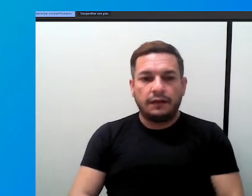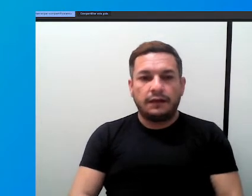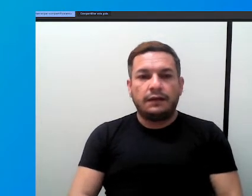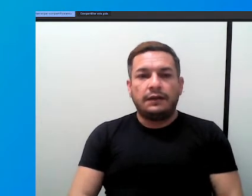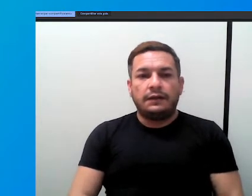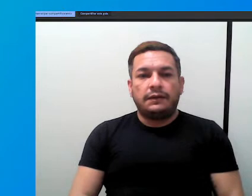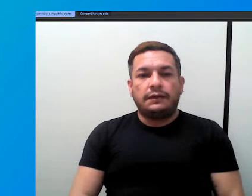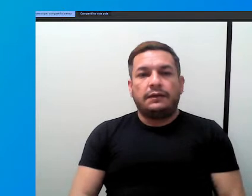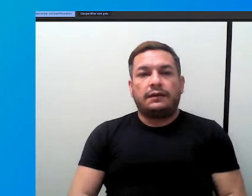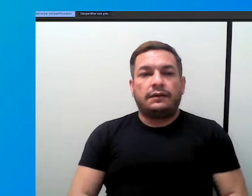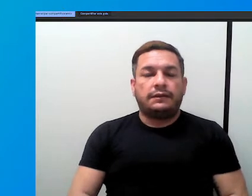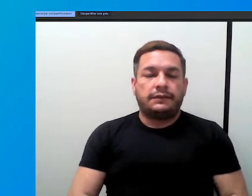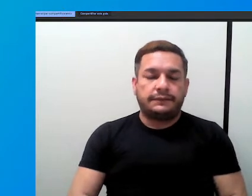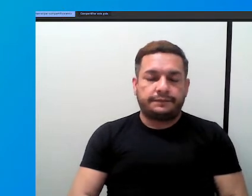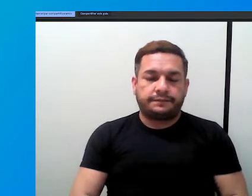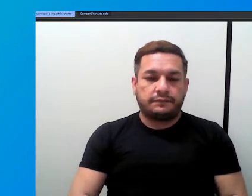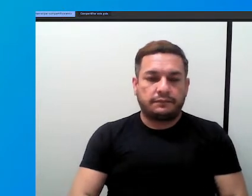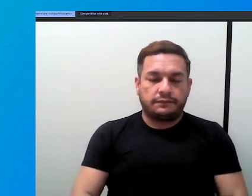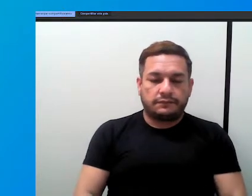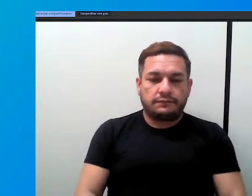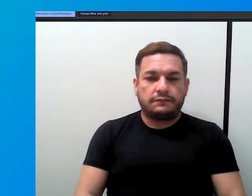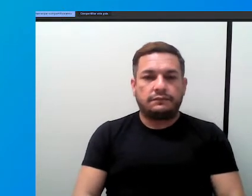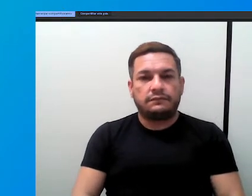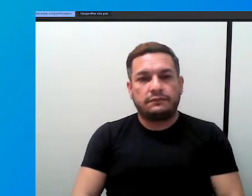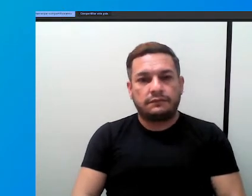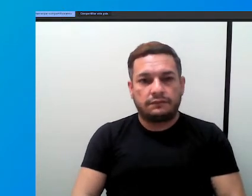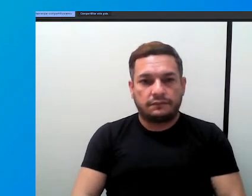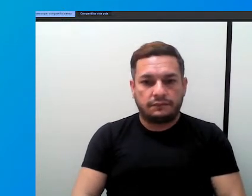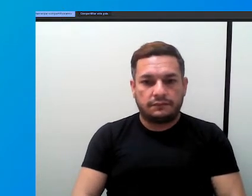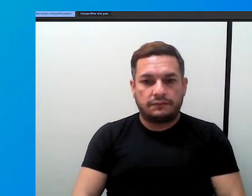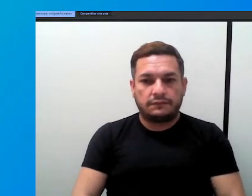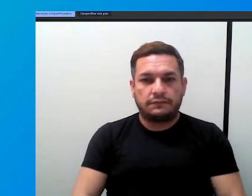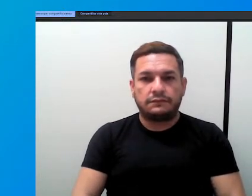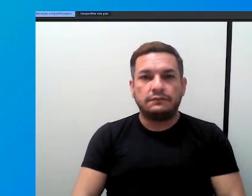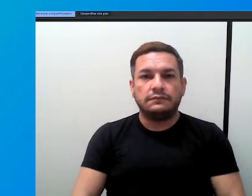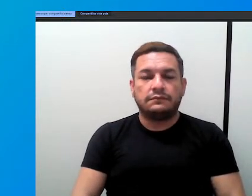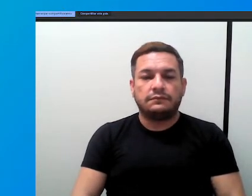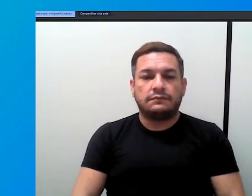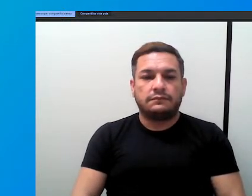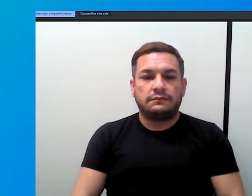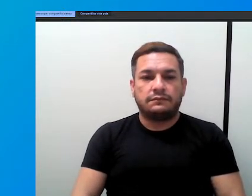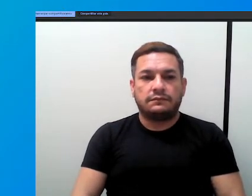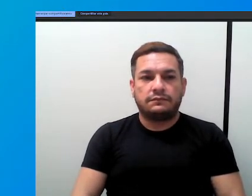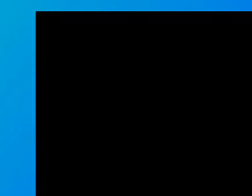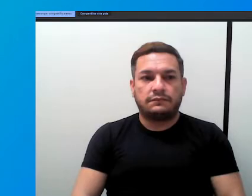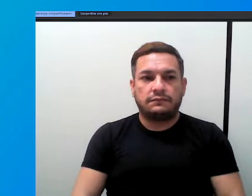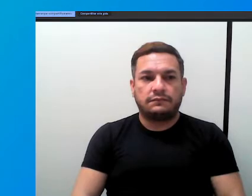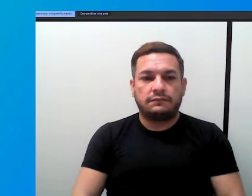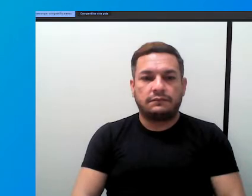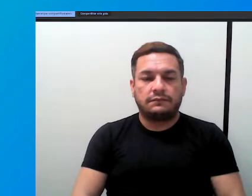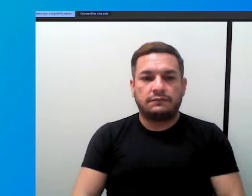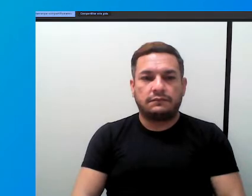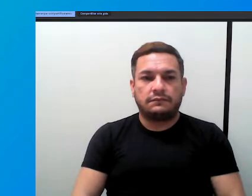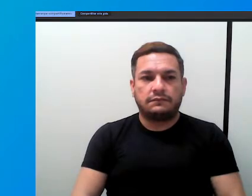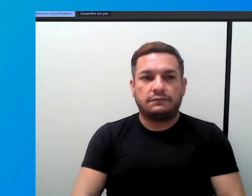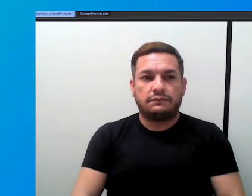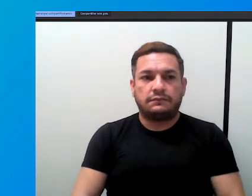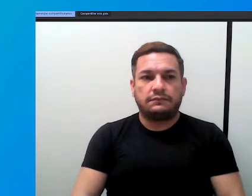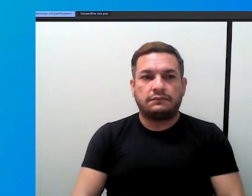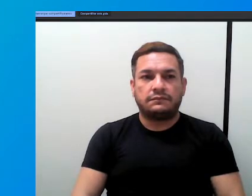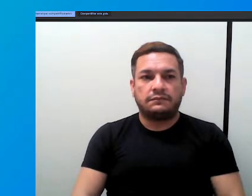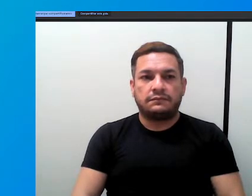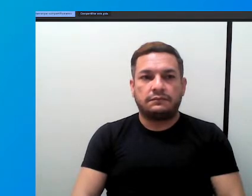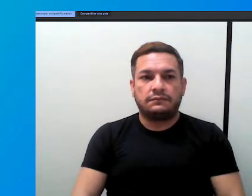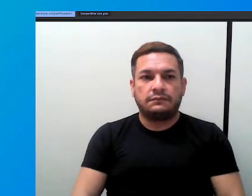mente e reaver a calma. Descartar desenganos, frustrações,